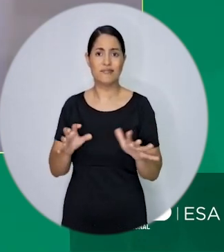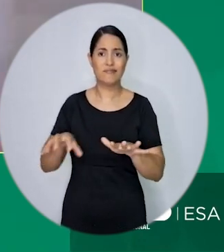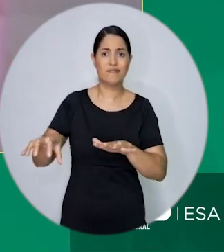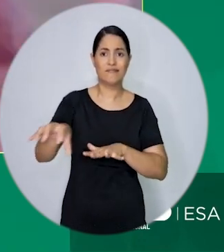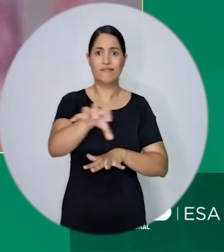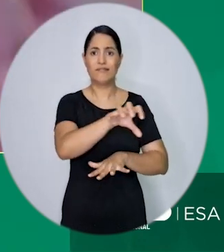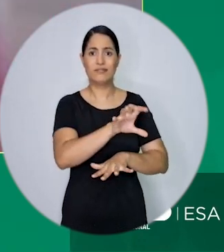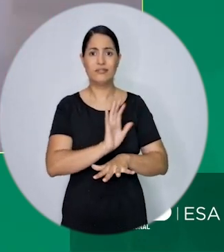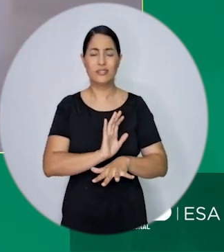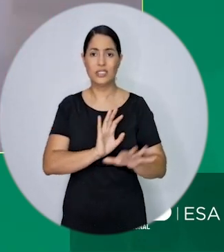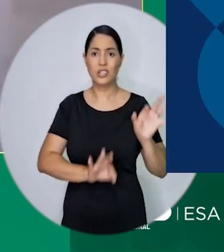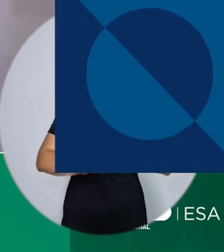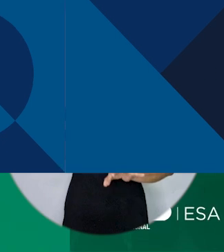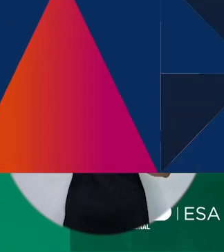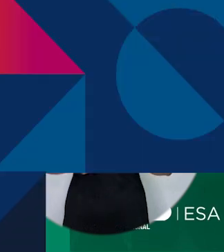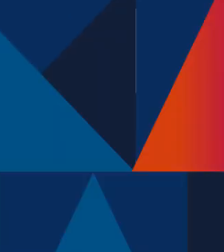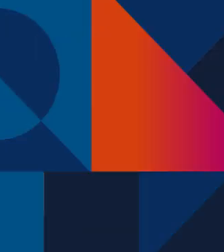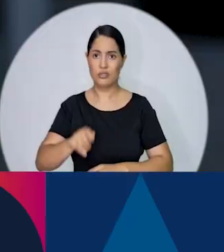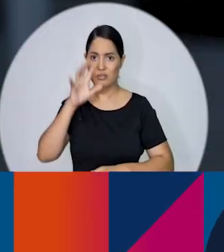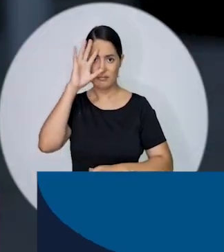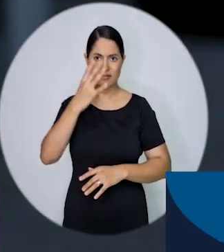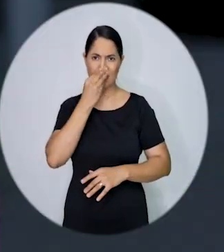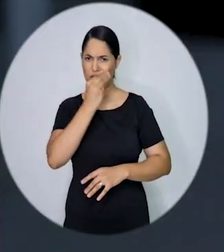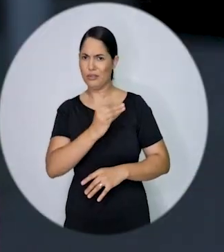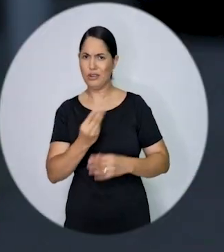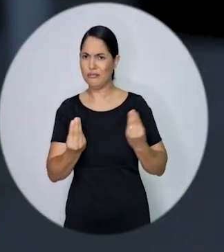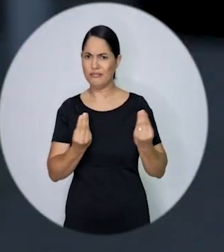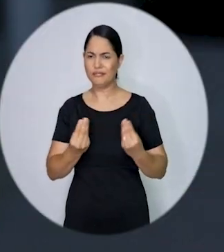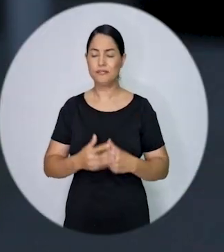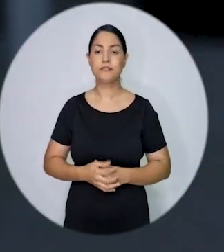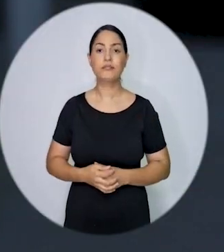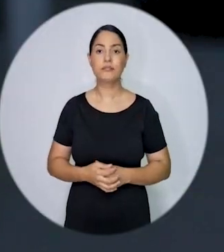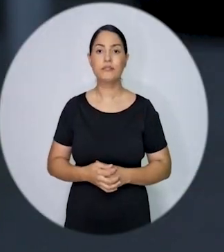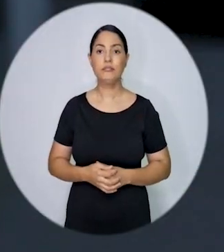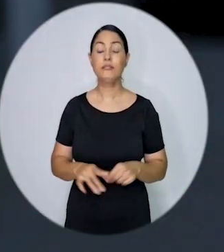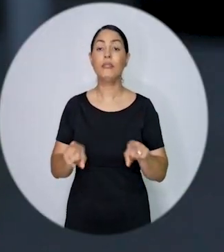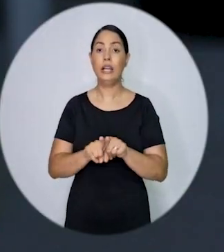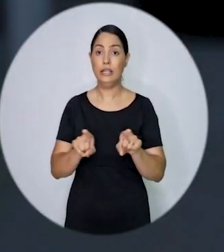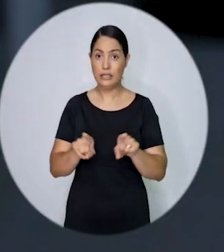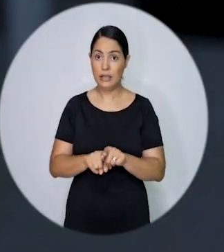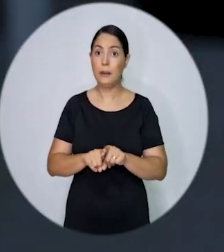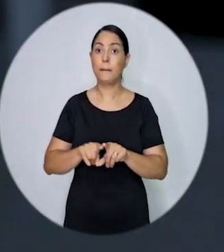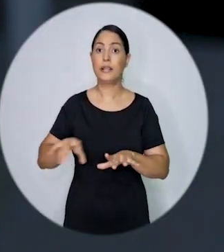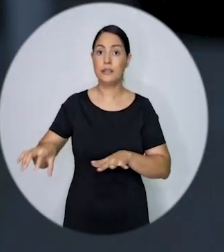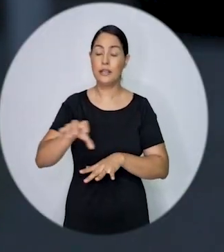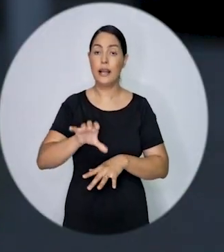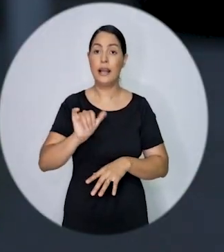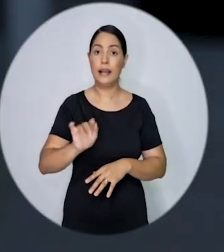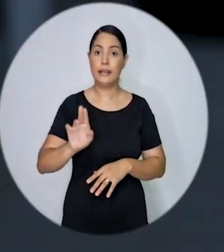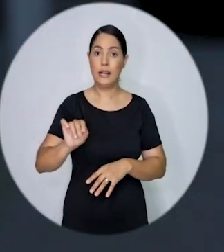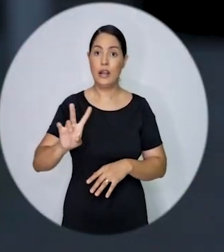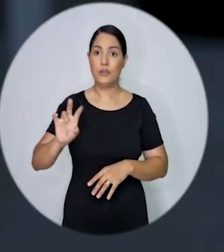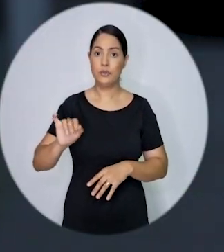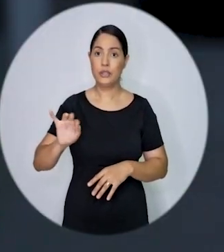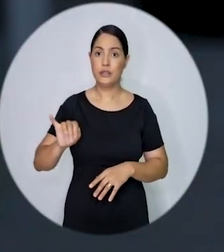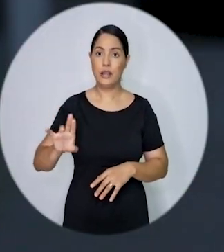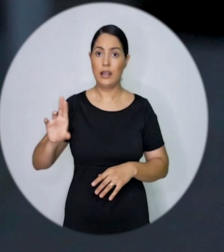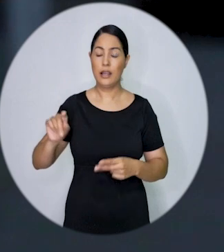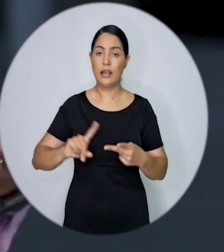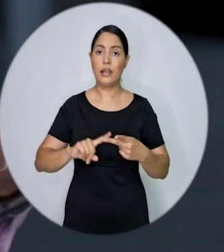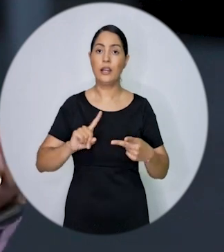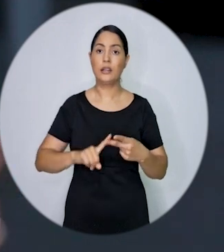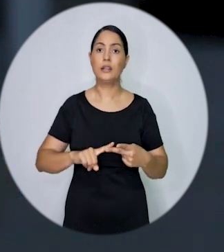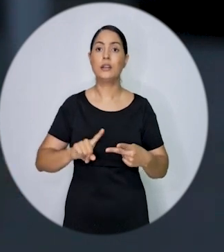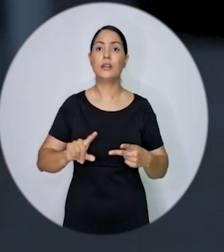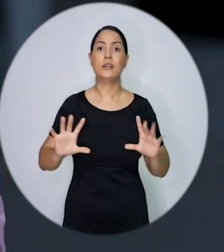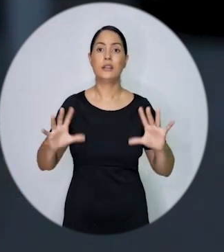setores insistentes da jurisprudência. Os poderes do relator e o agravo interno também foram pauta ao longo do ano. O evento, claro,